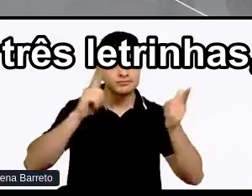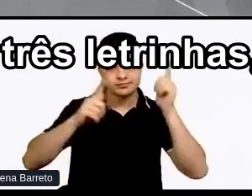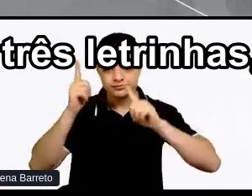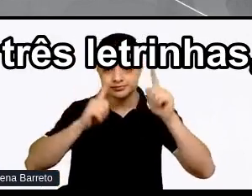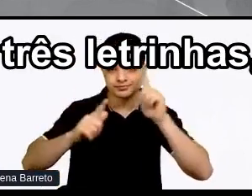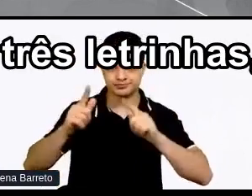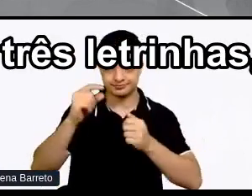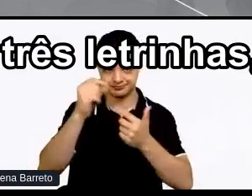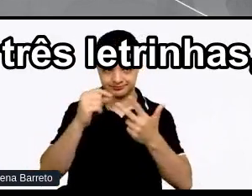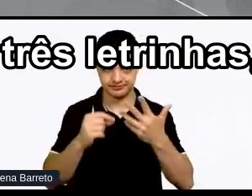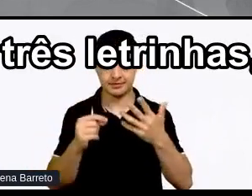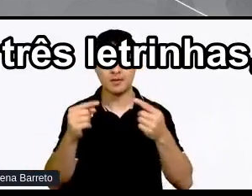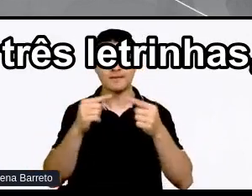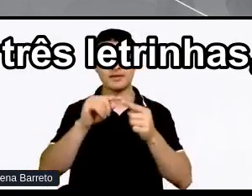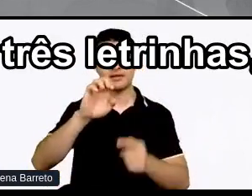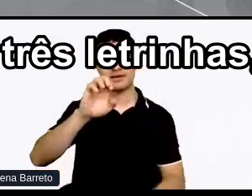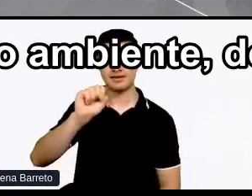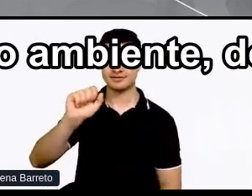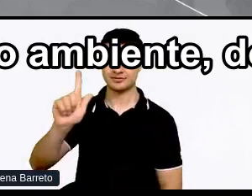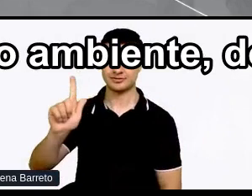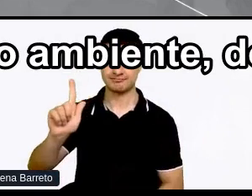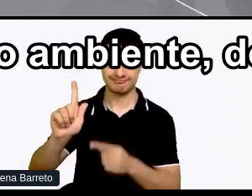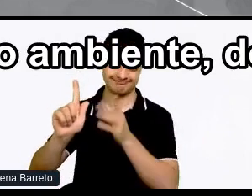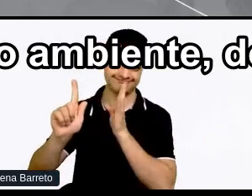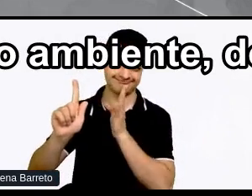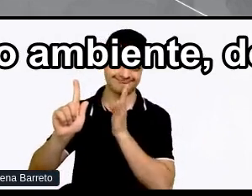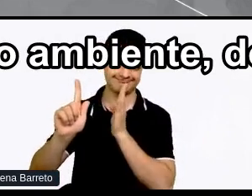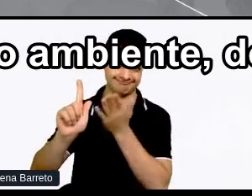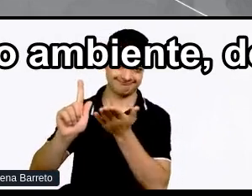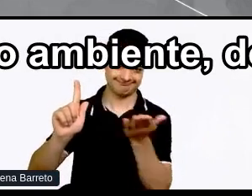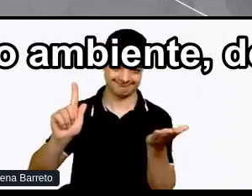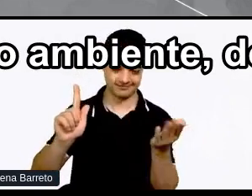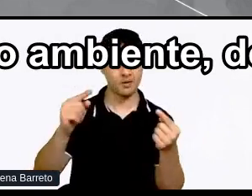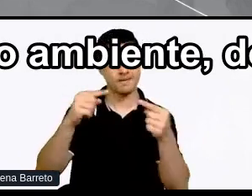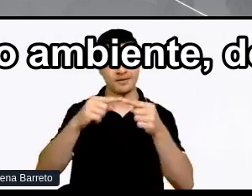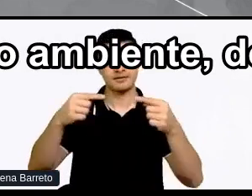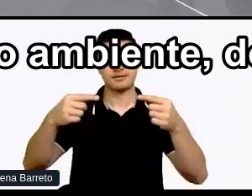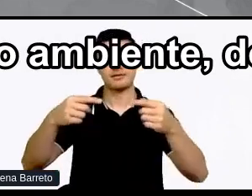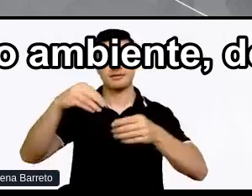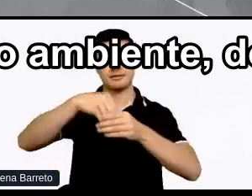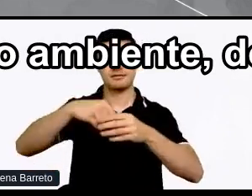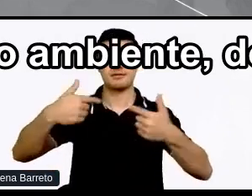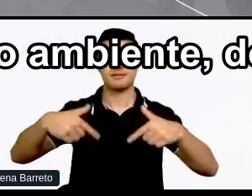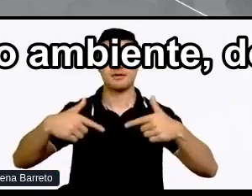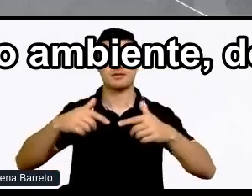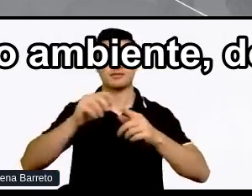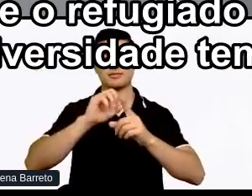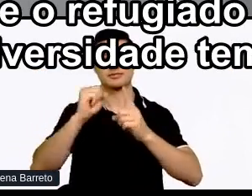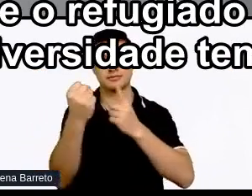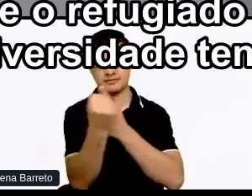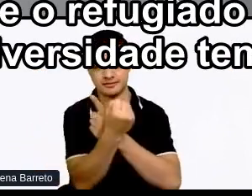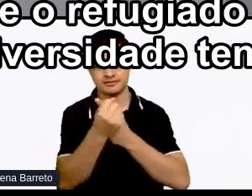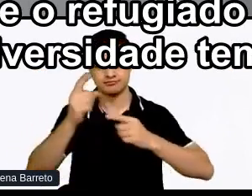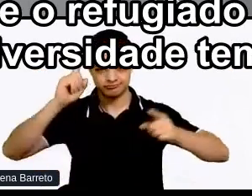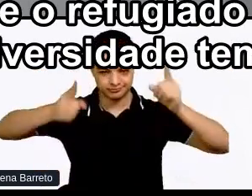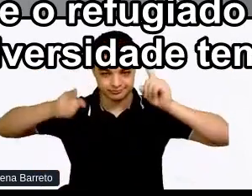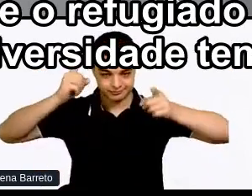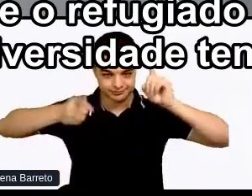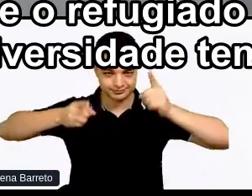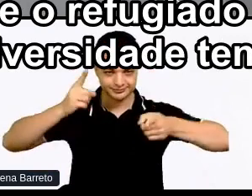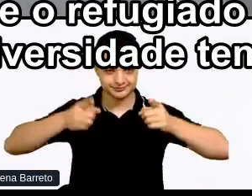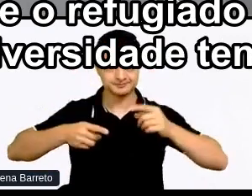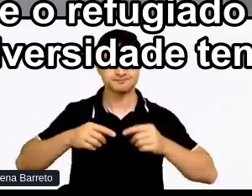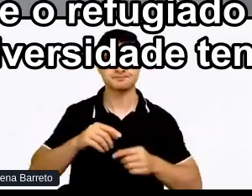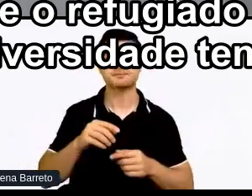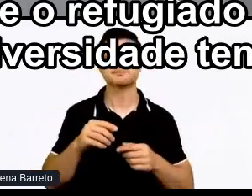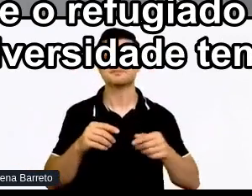3 letrinhas, que vocês sabem muito bem, né, que vem do ambiente, do social e da governança. O que o